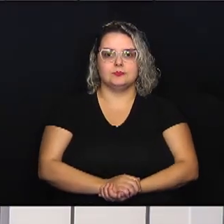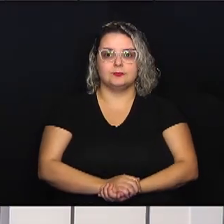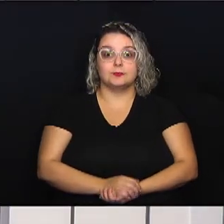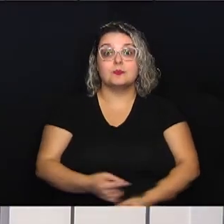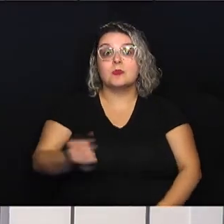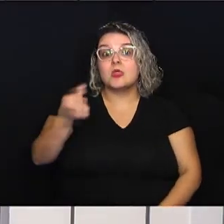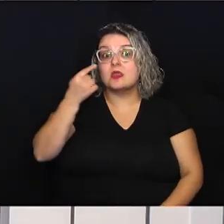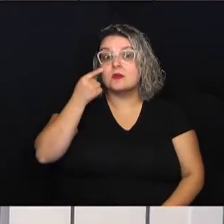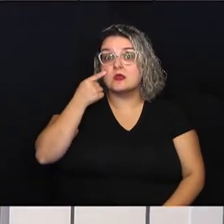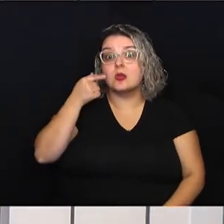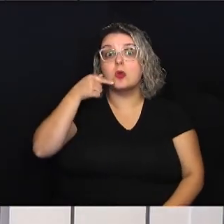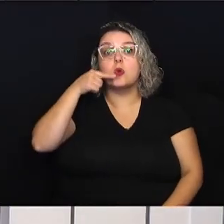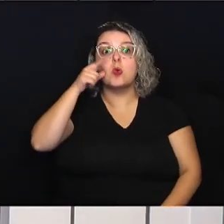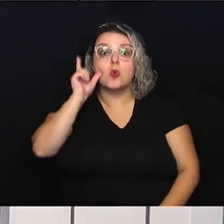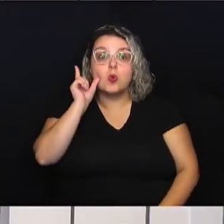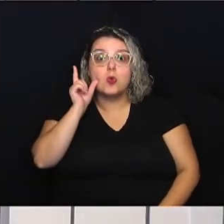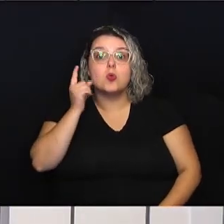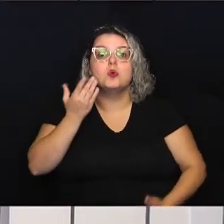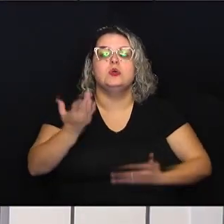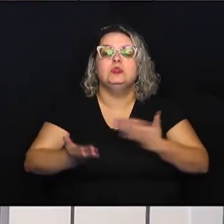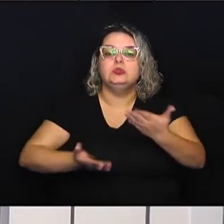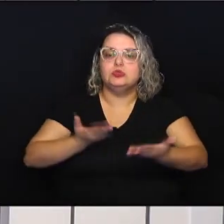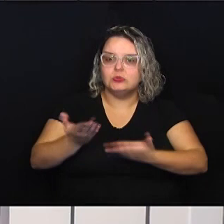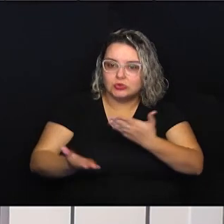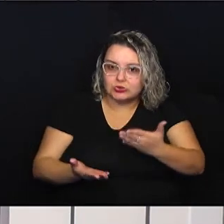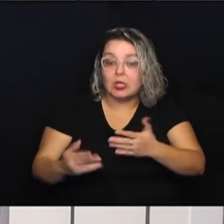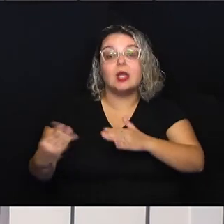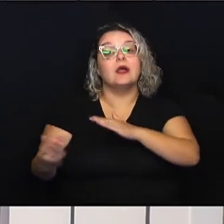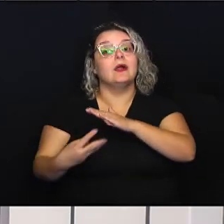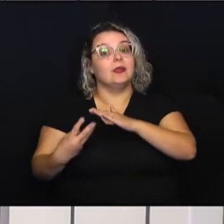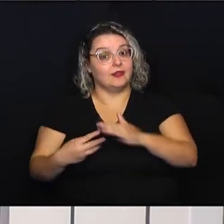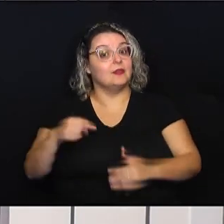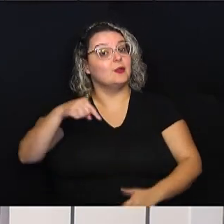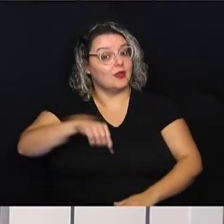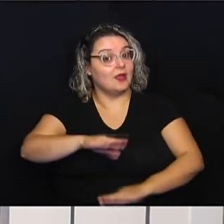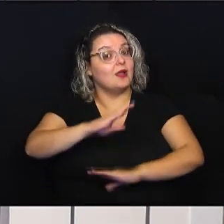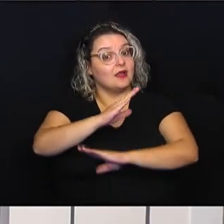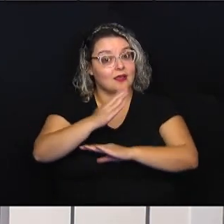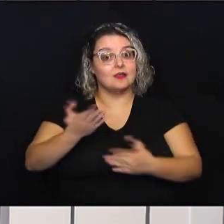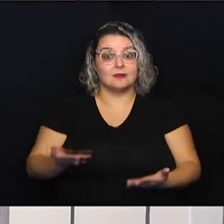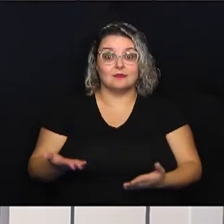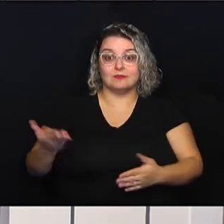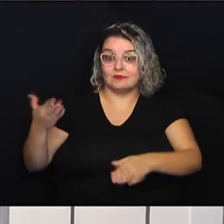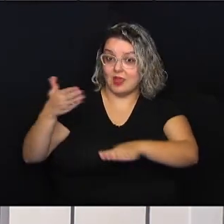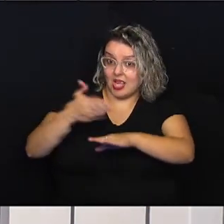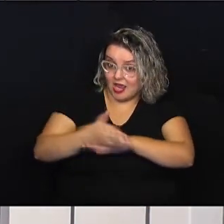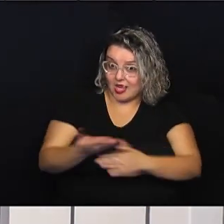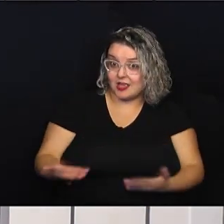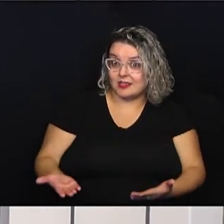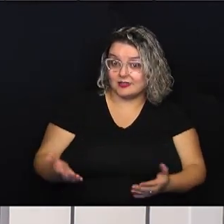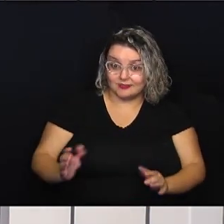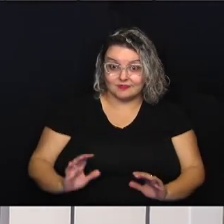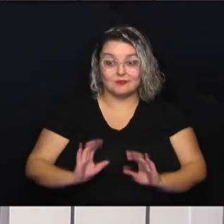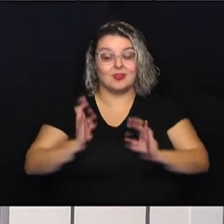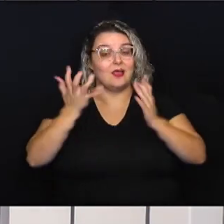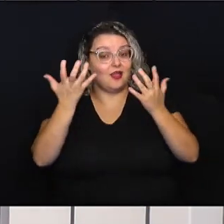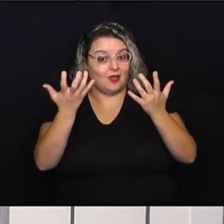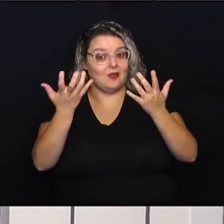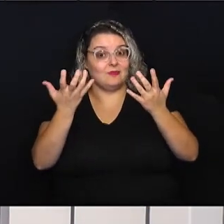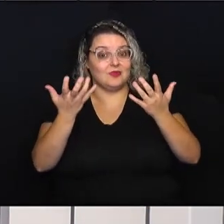só, ontem os servidores e terceirizados aqui da Câmara participaram da comemoração